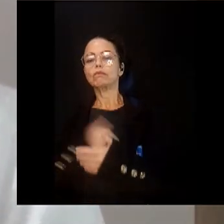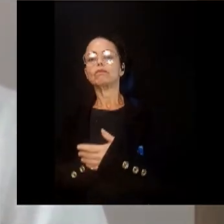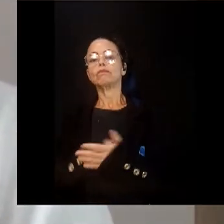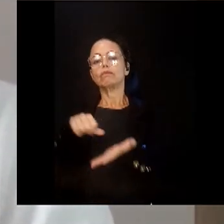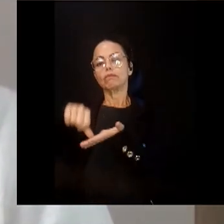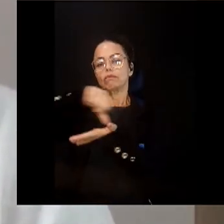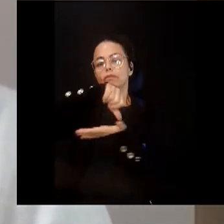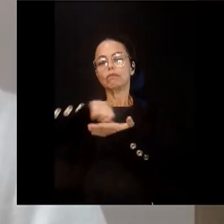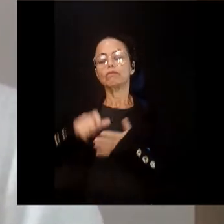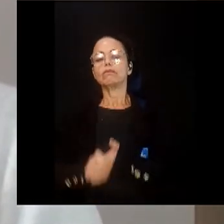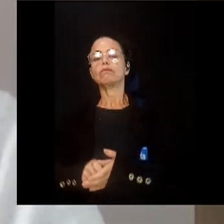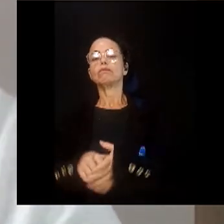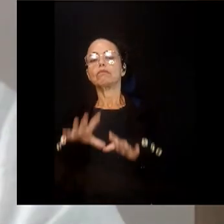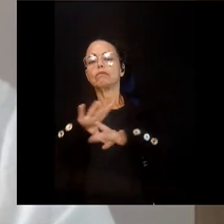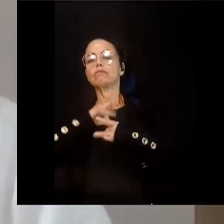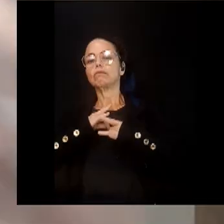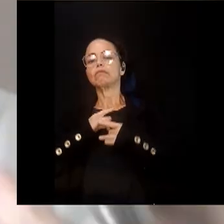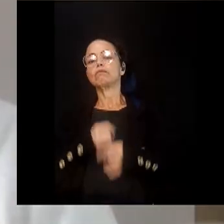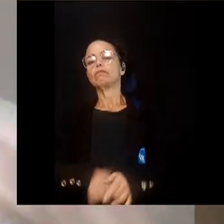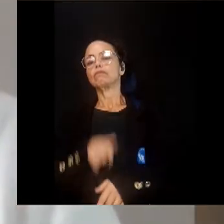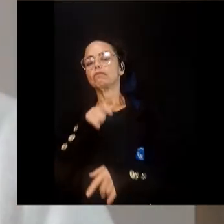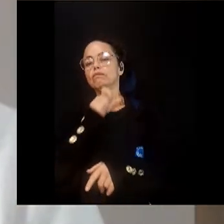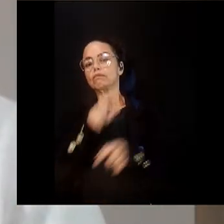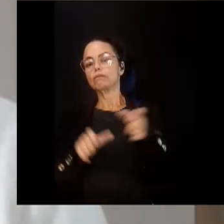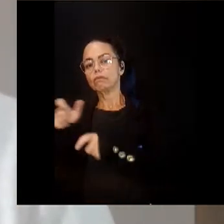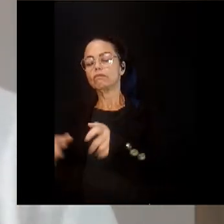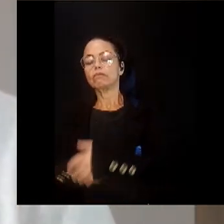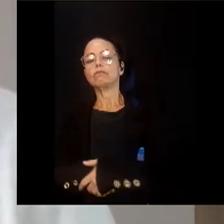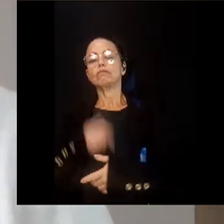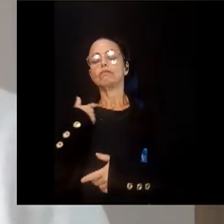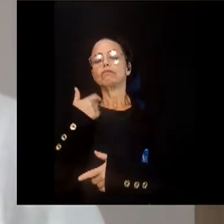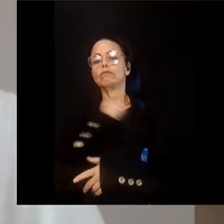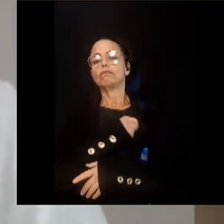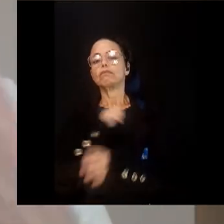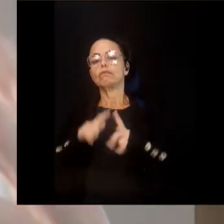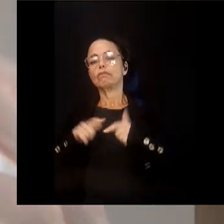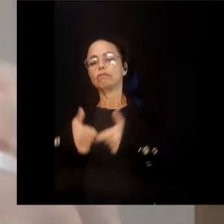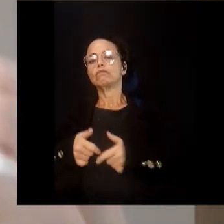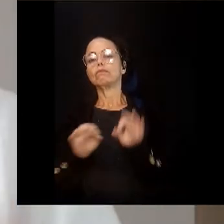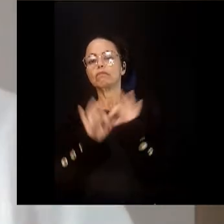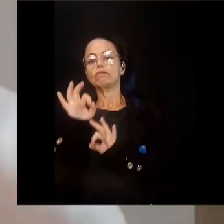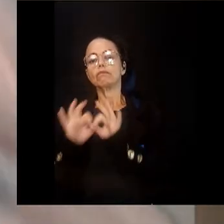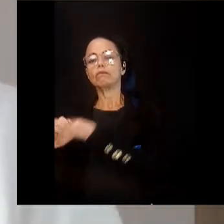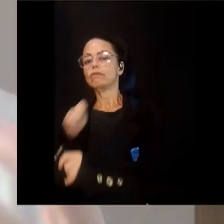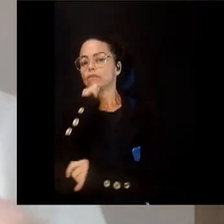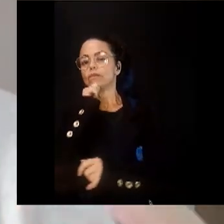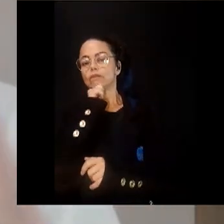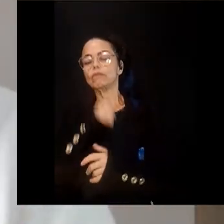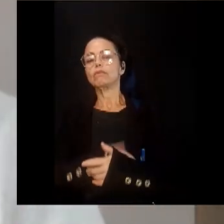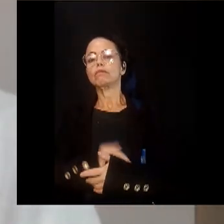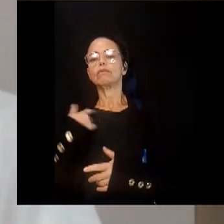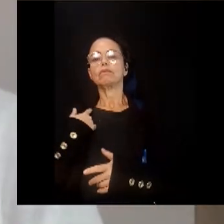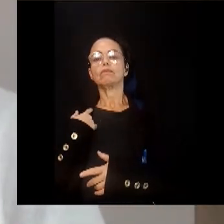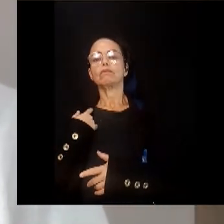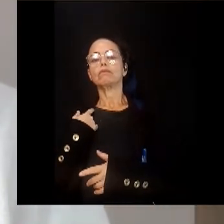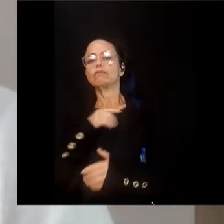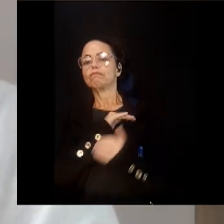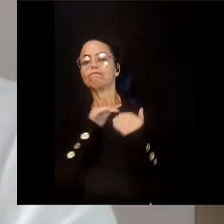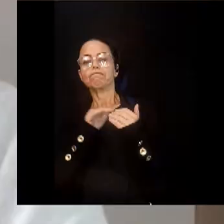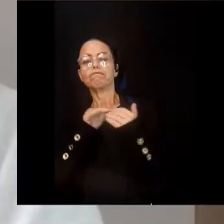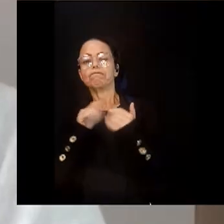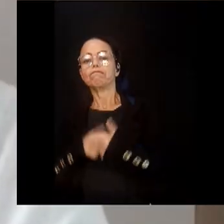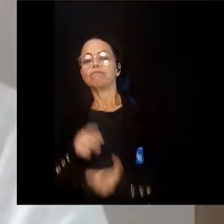as pessoas, ou se mapeado, não criado o plano de ação, ou ainda, o plano de ação não condiz com a